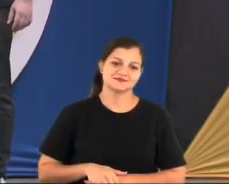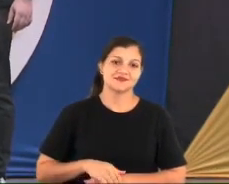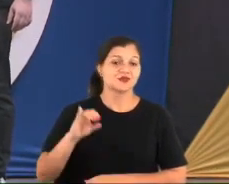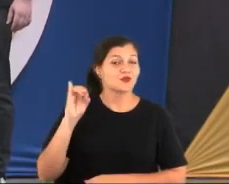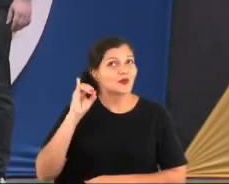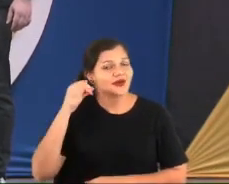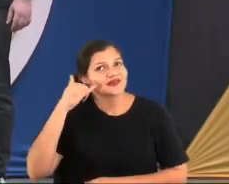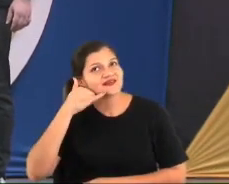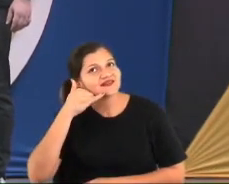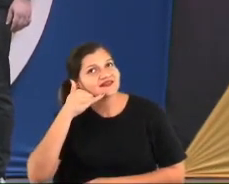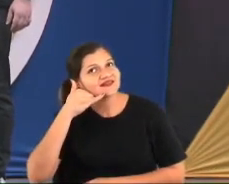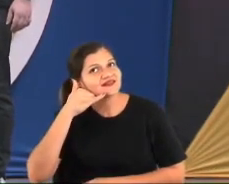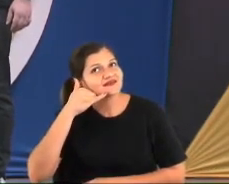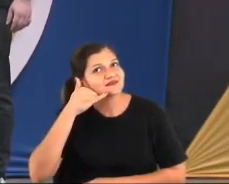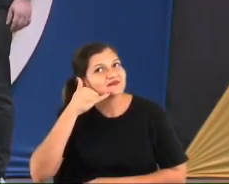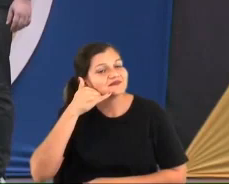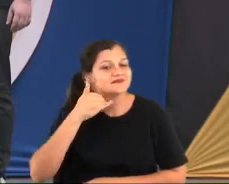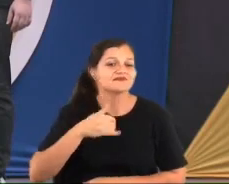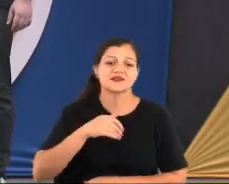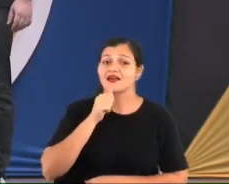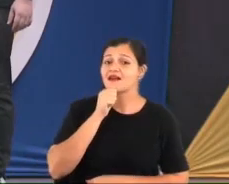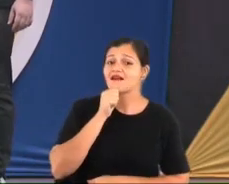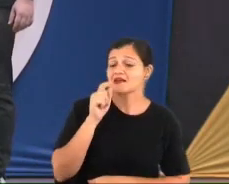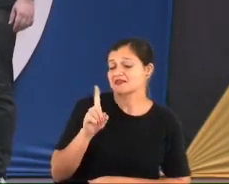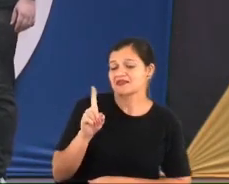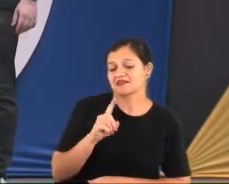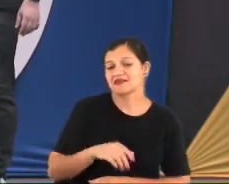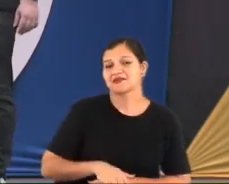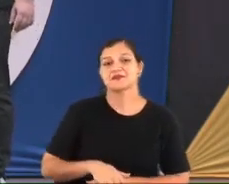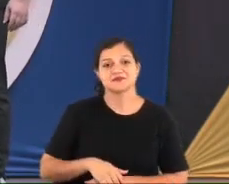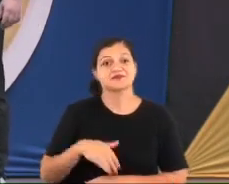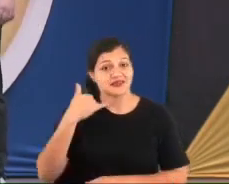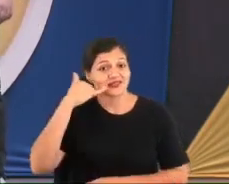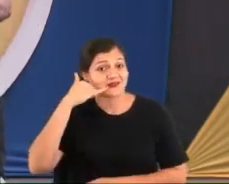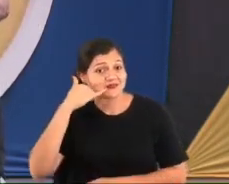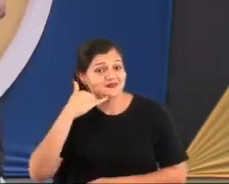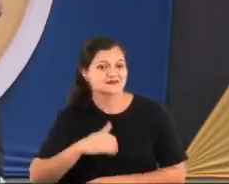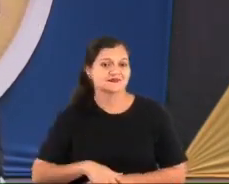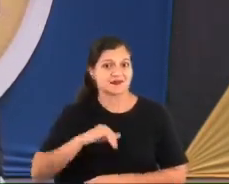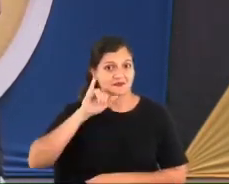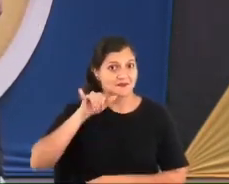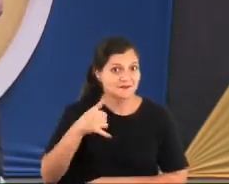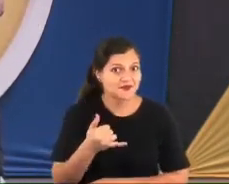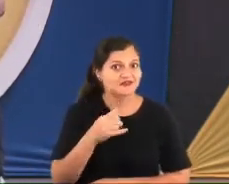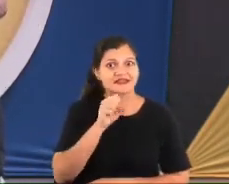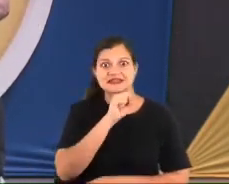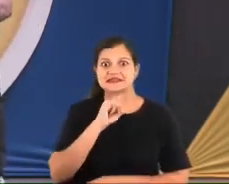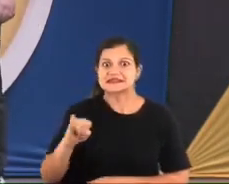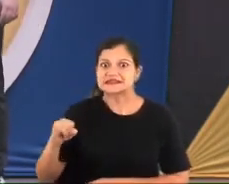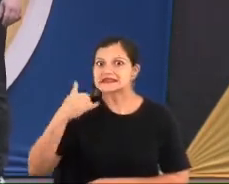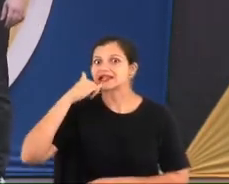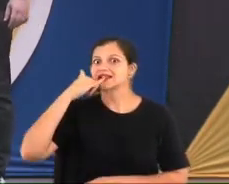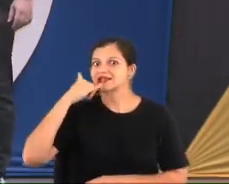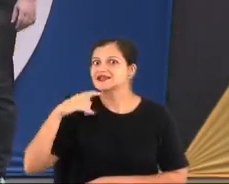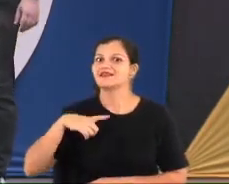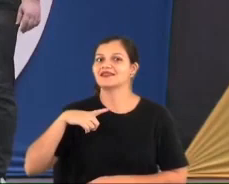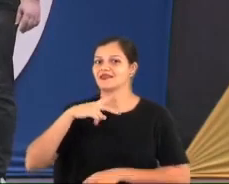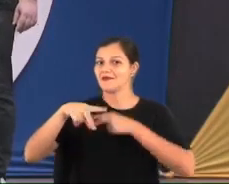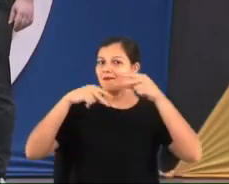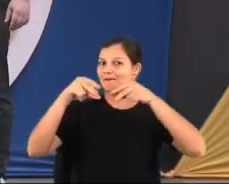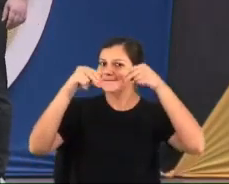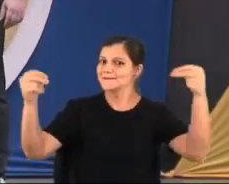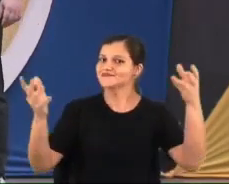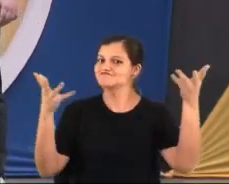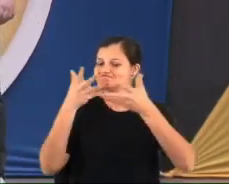Opa! Alô? Ainda não. Vamos lá, liga. Aproveita, hein? Quem ligar vai ganhar prêmios